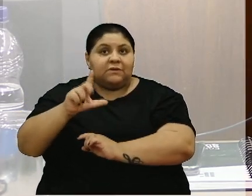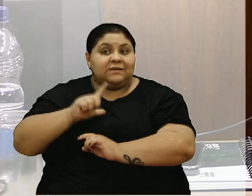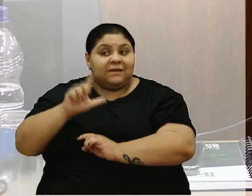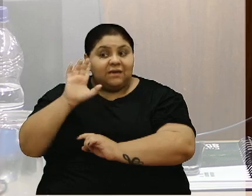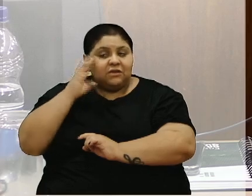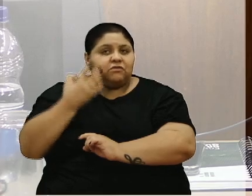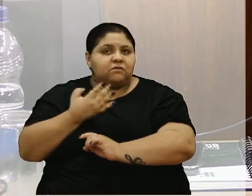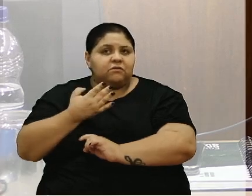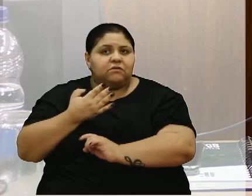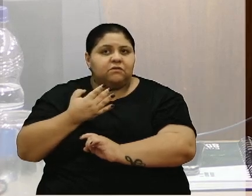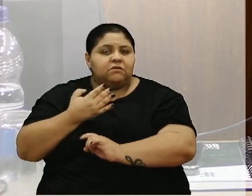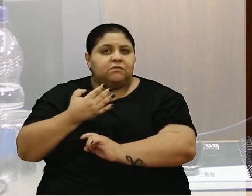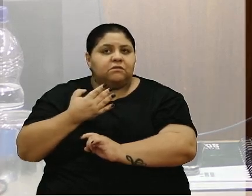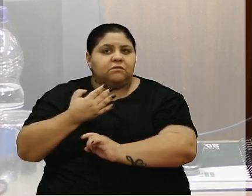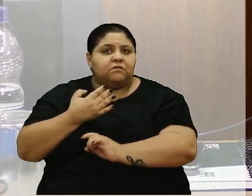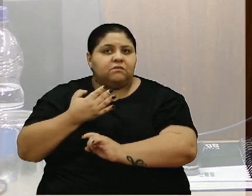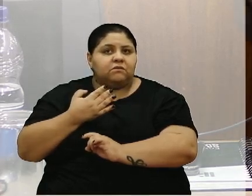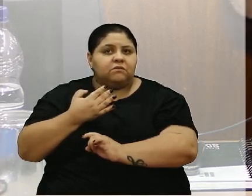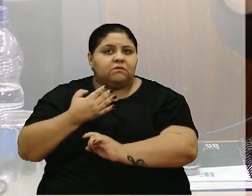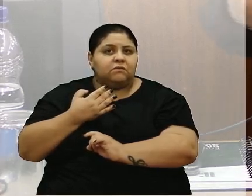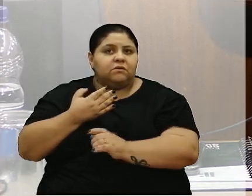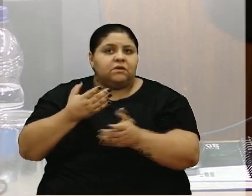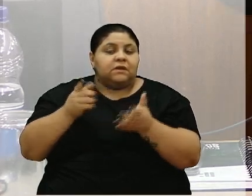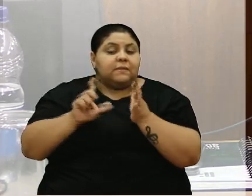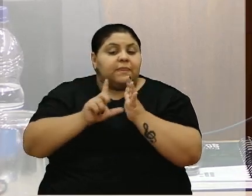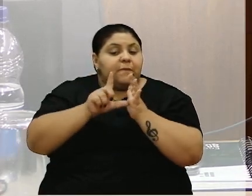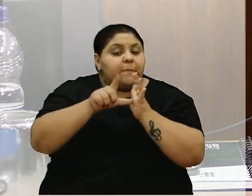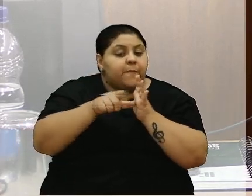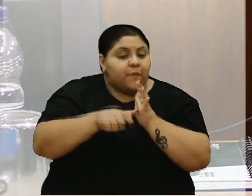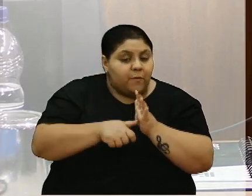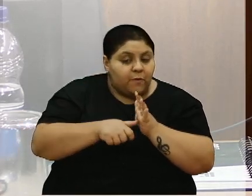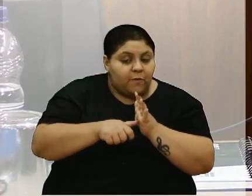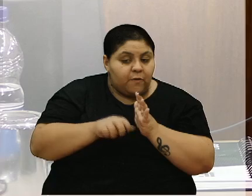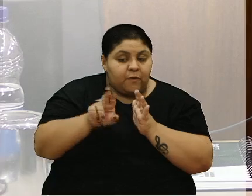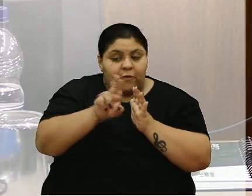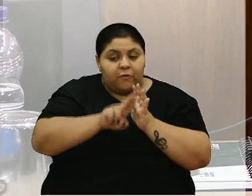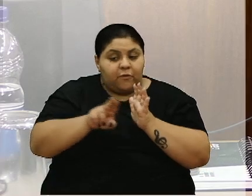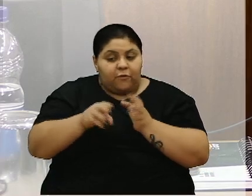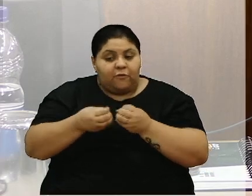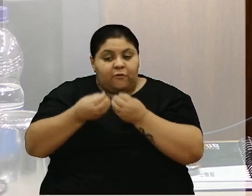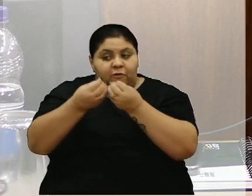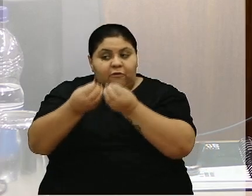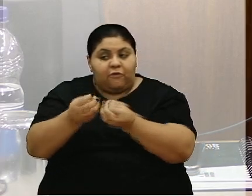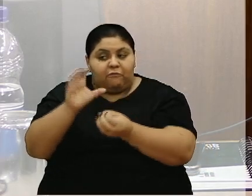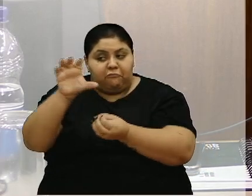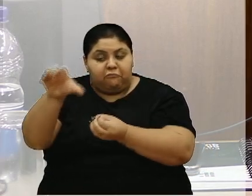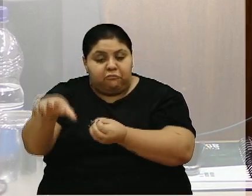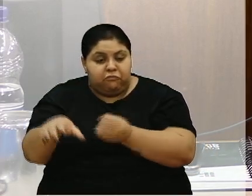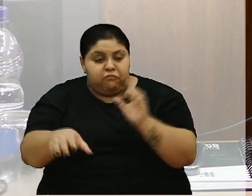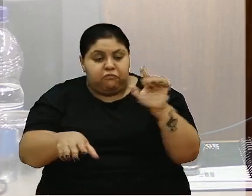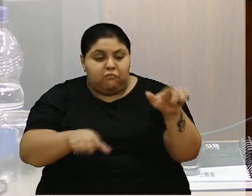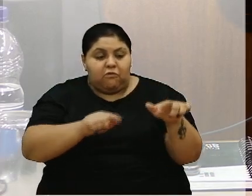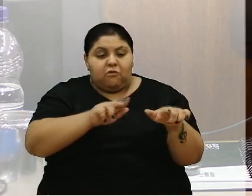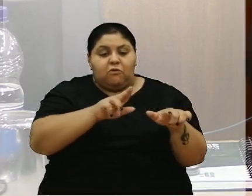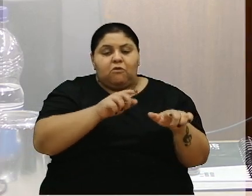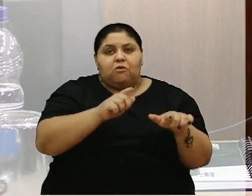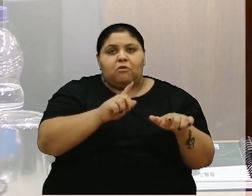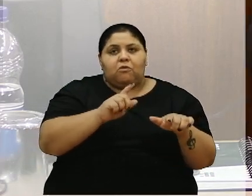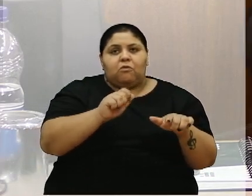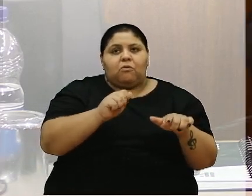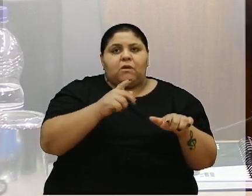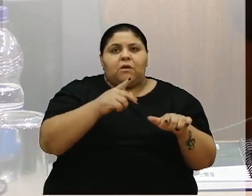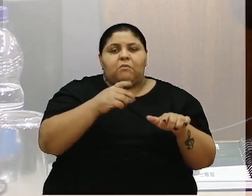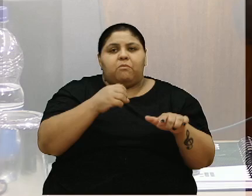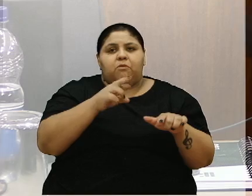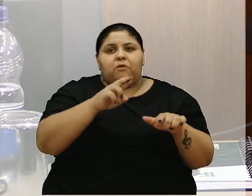resolver. Essa é uma questão secundária. Se a universidade quer doar o Campus 8, Guaporé, Nova Prata, é uma outra questão.